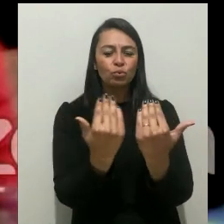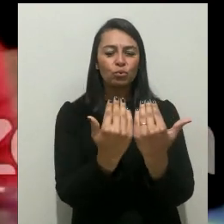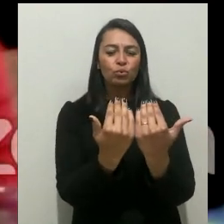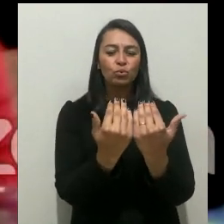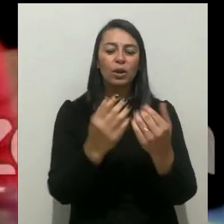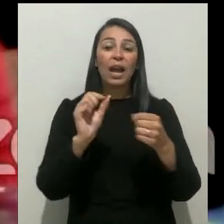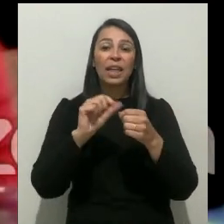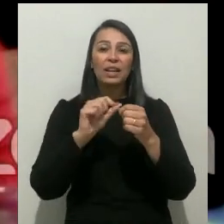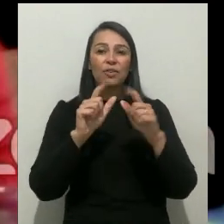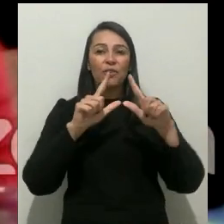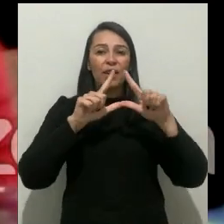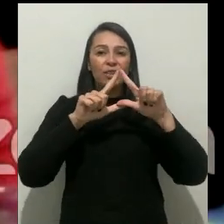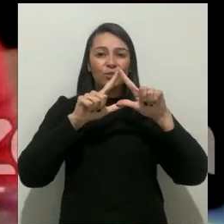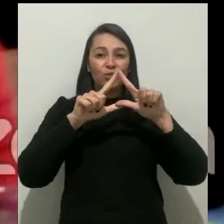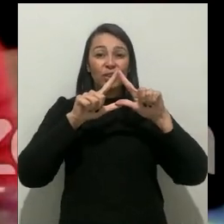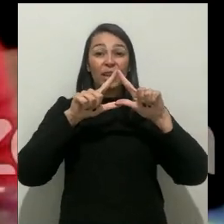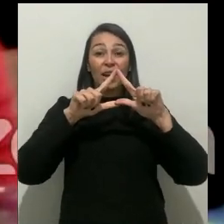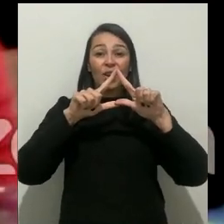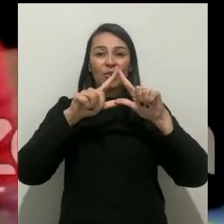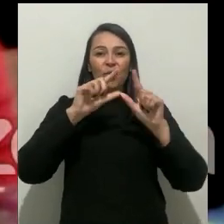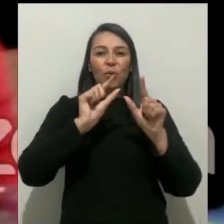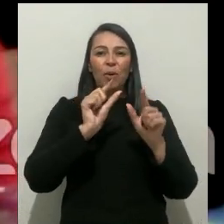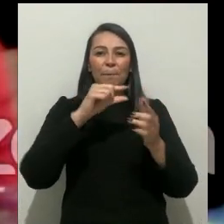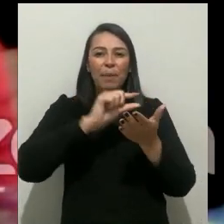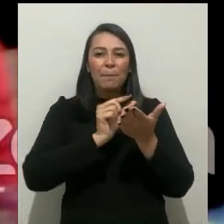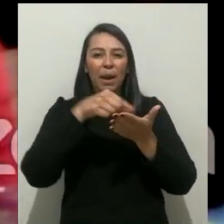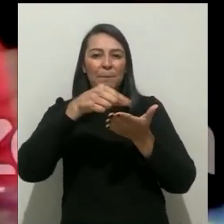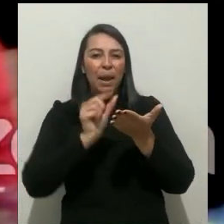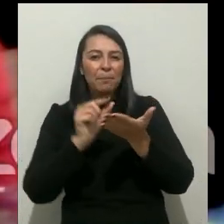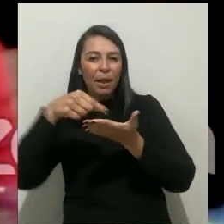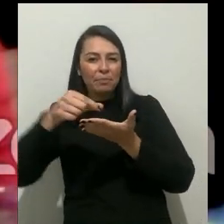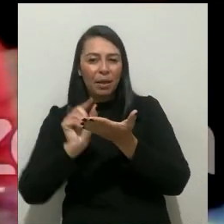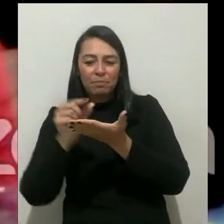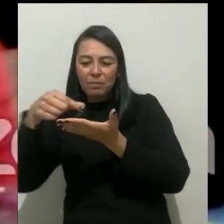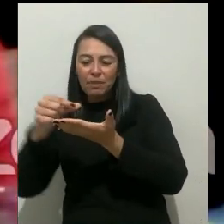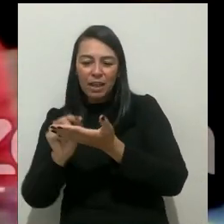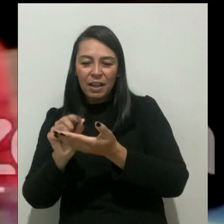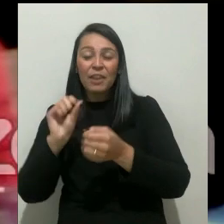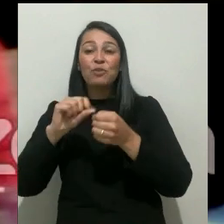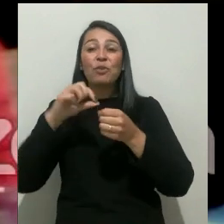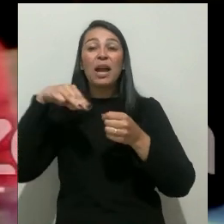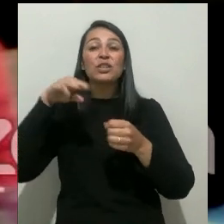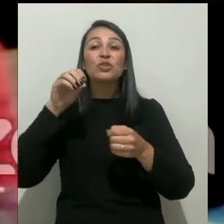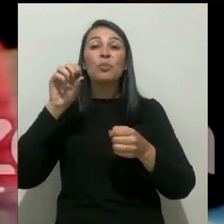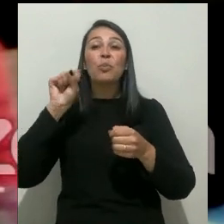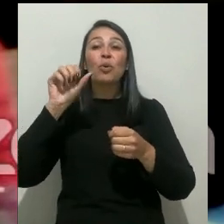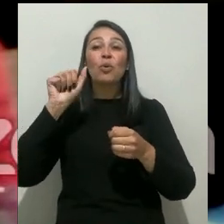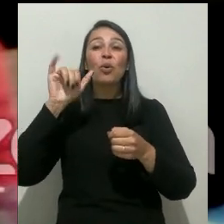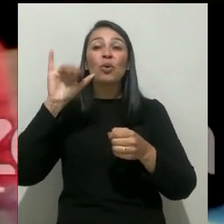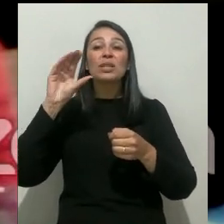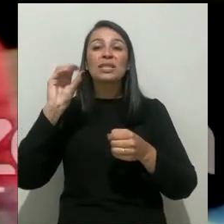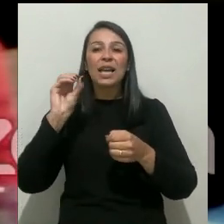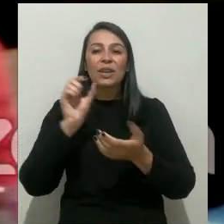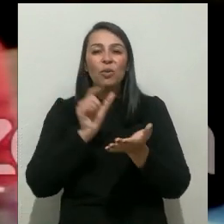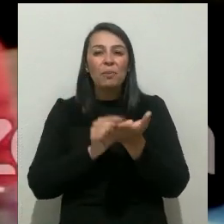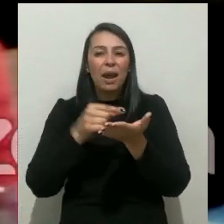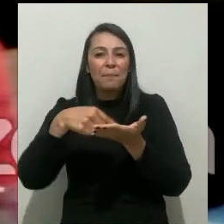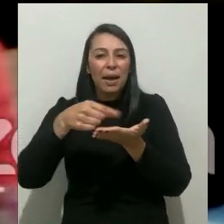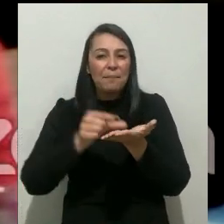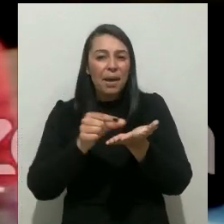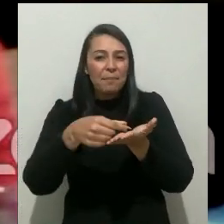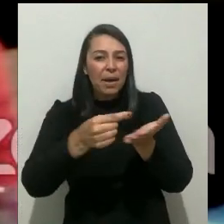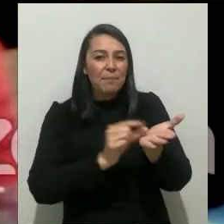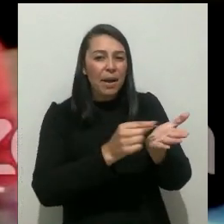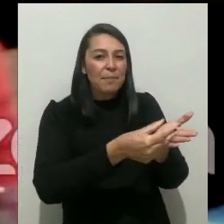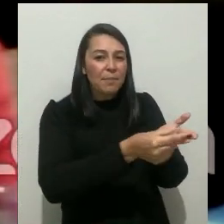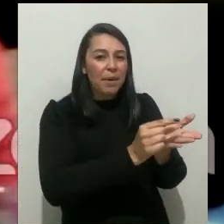os triângulos, né, que você viu de pertinho, né, e poder fazer o mosaico. E ele escolheu a Pedra Sabão também não é por acaso, porque ele foi